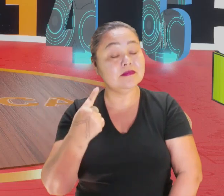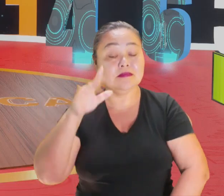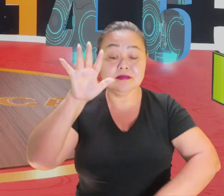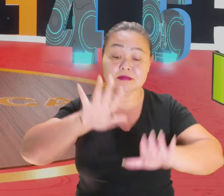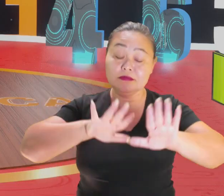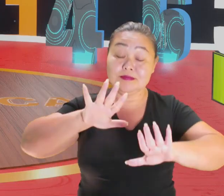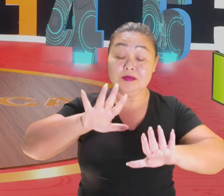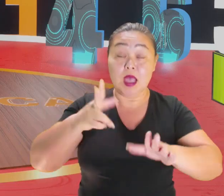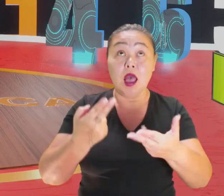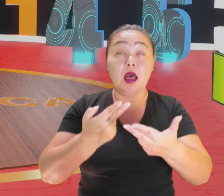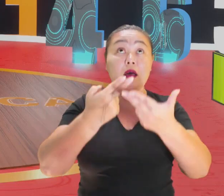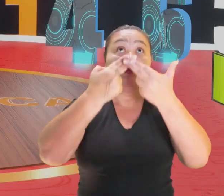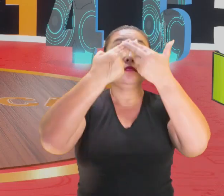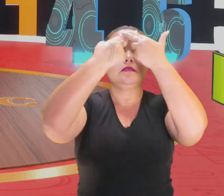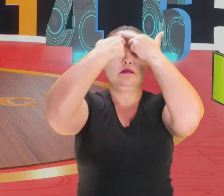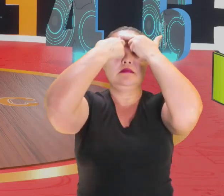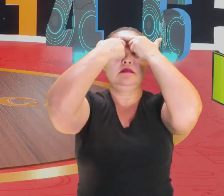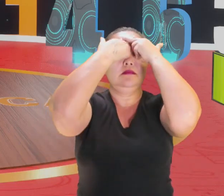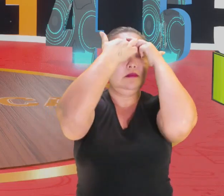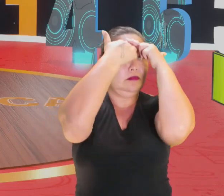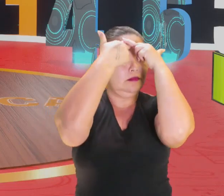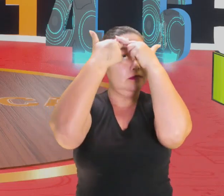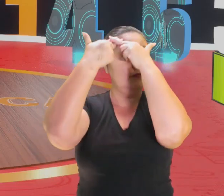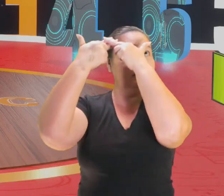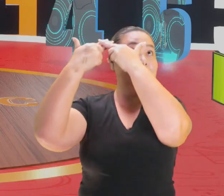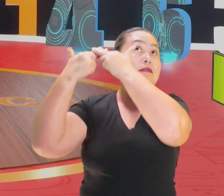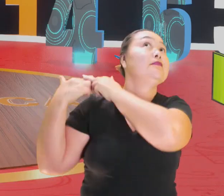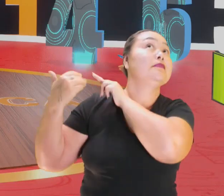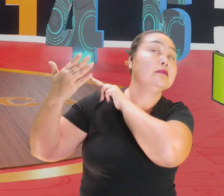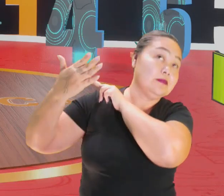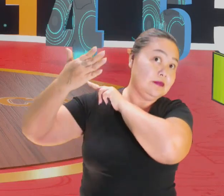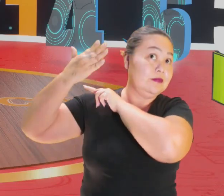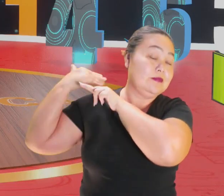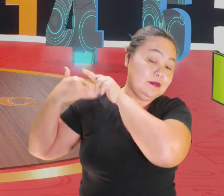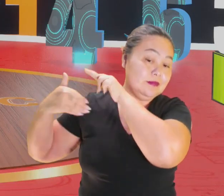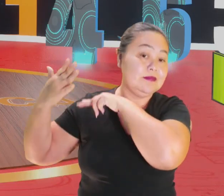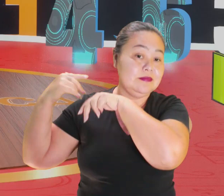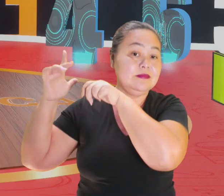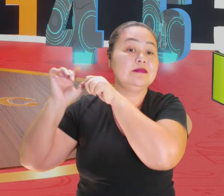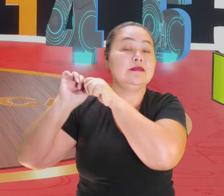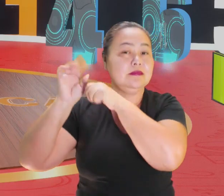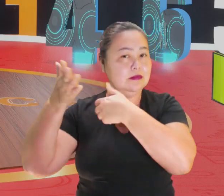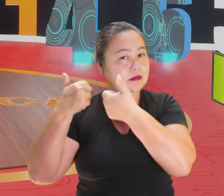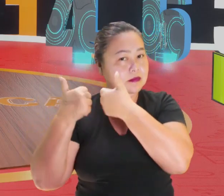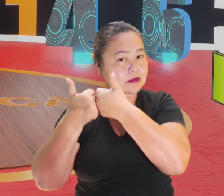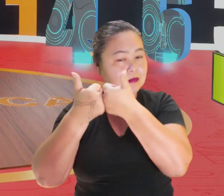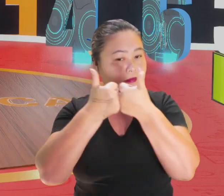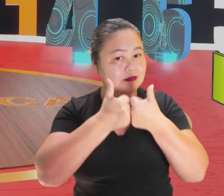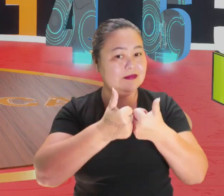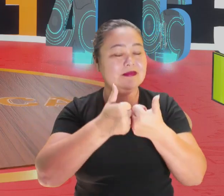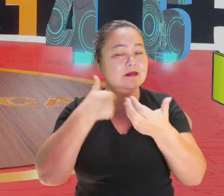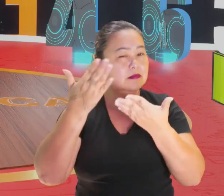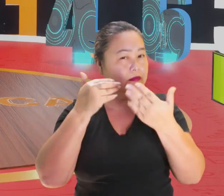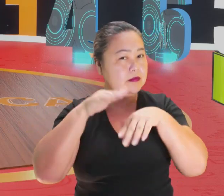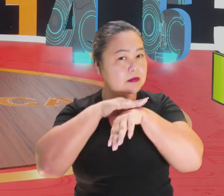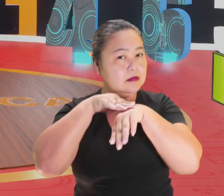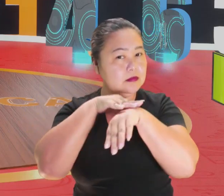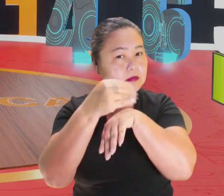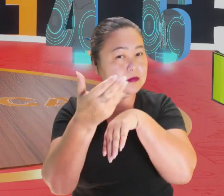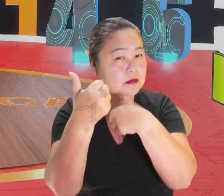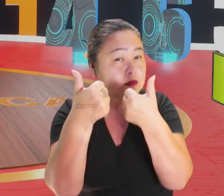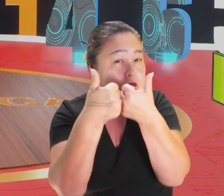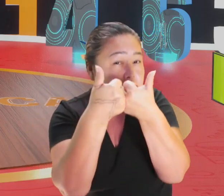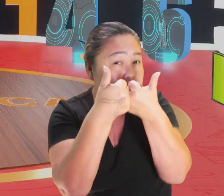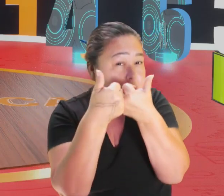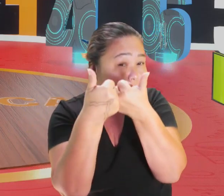alguns traumas do passado. Pronto. Né? Traumas esses de... Vamos até chegar mais perto, chegar mais perto, dar uma conversadinha com eles, vamos lá.